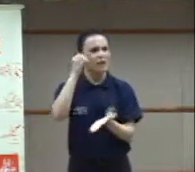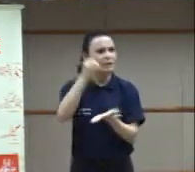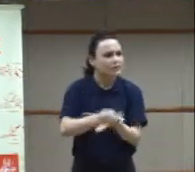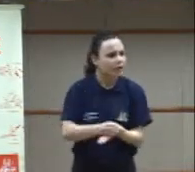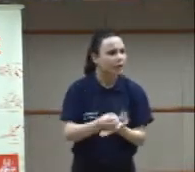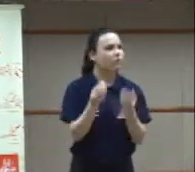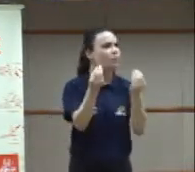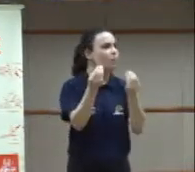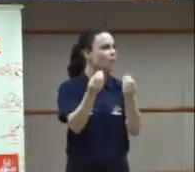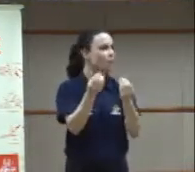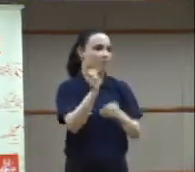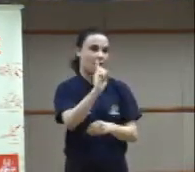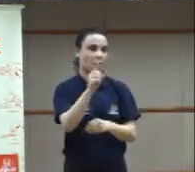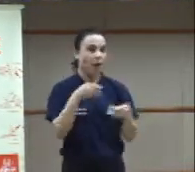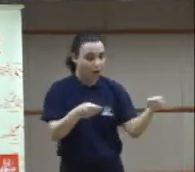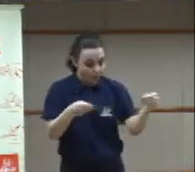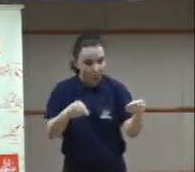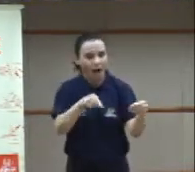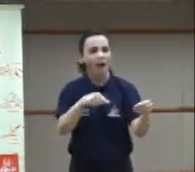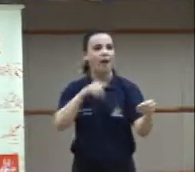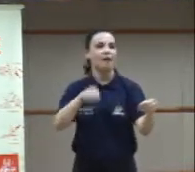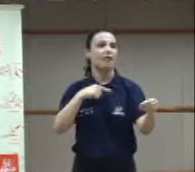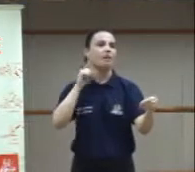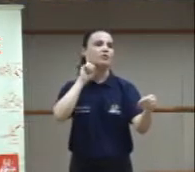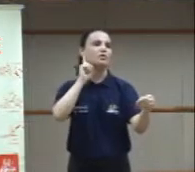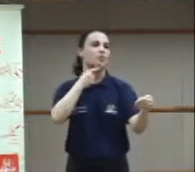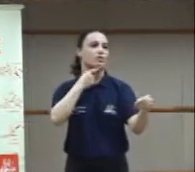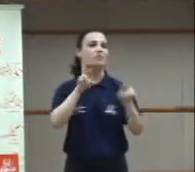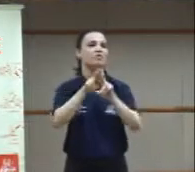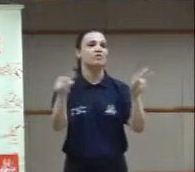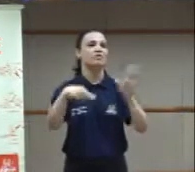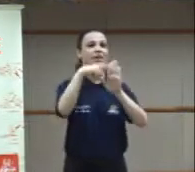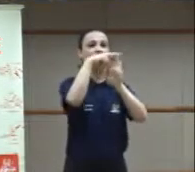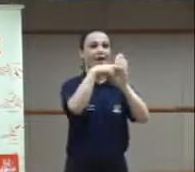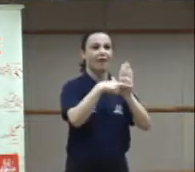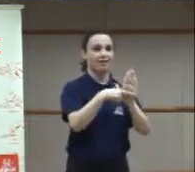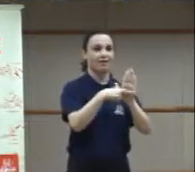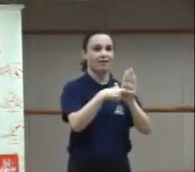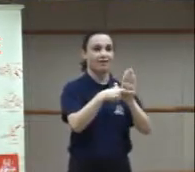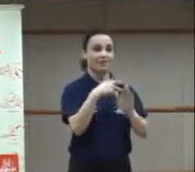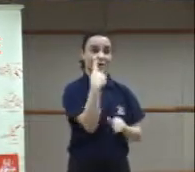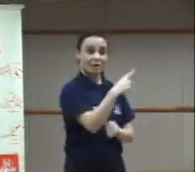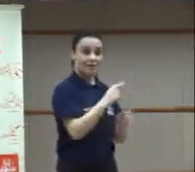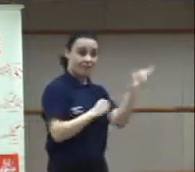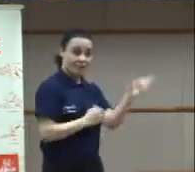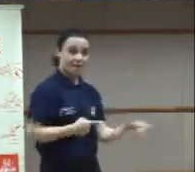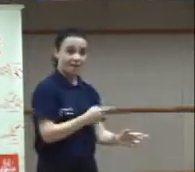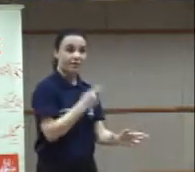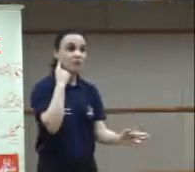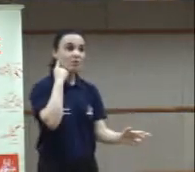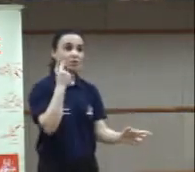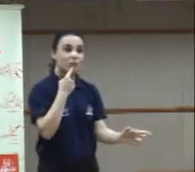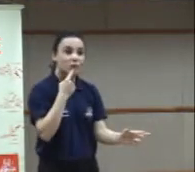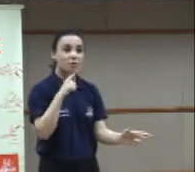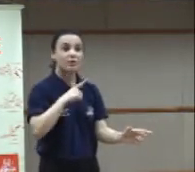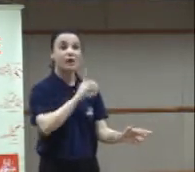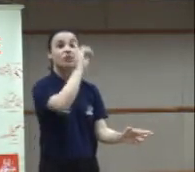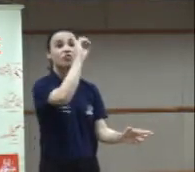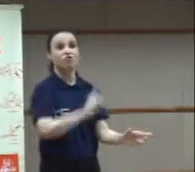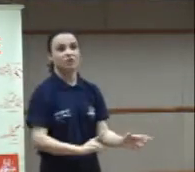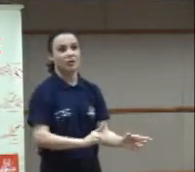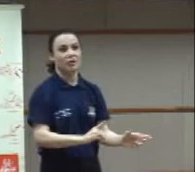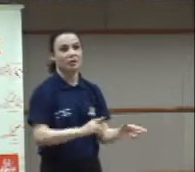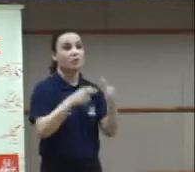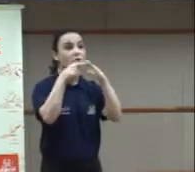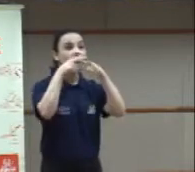com que as pessoas surdas escrevem, não considerando o seu direito à correção de textos sob